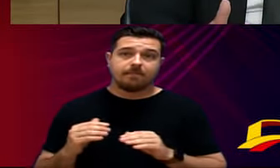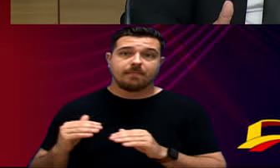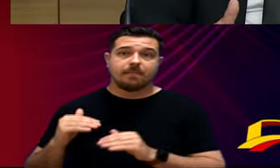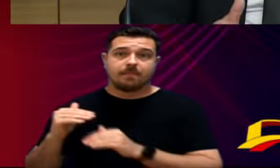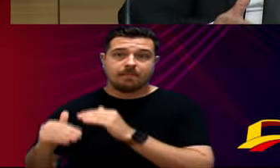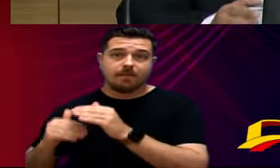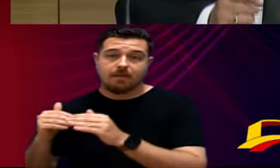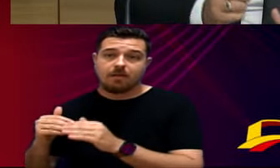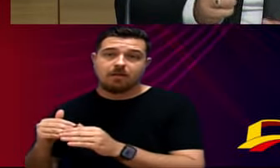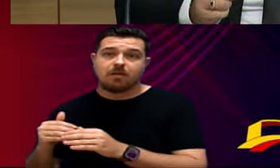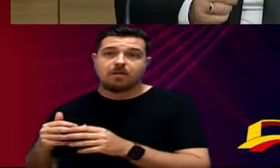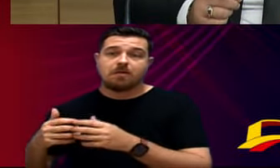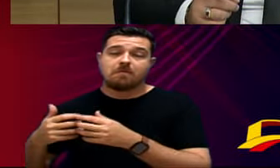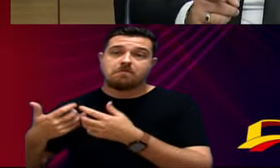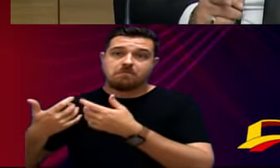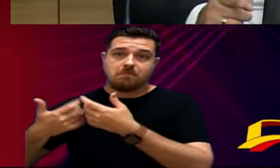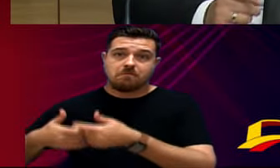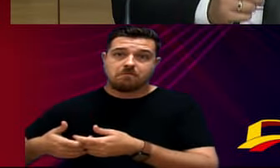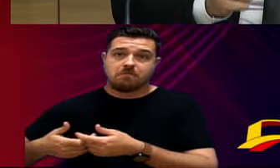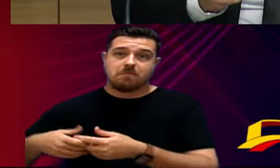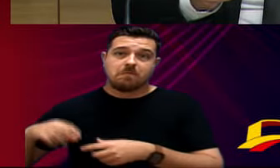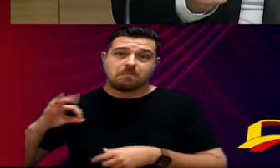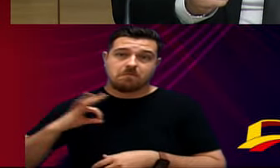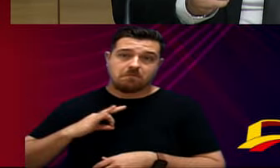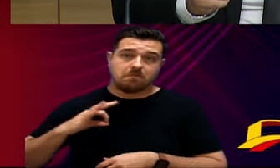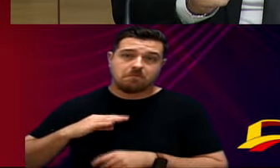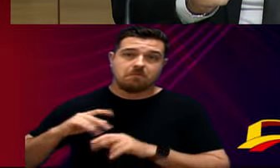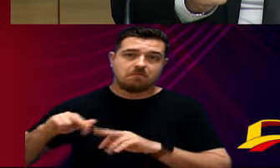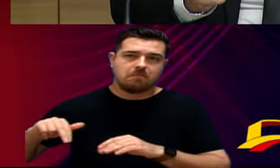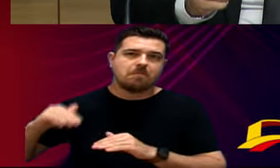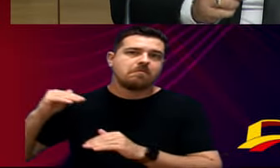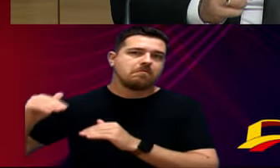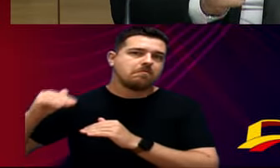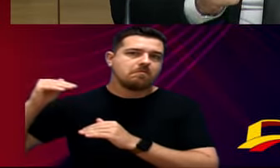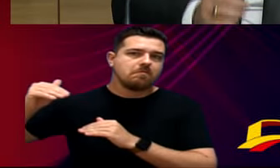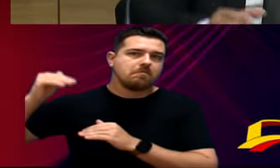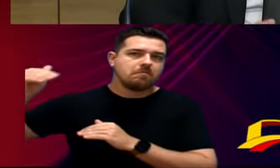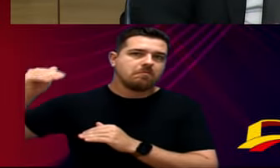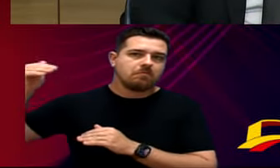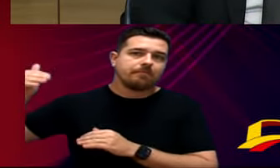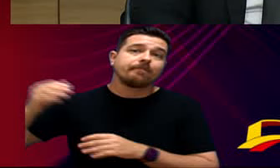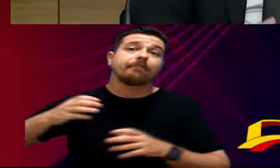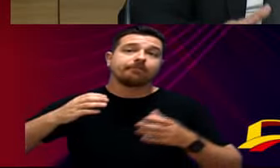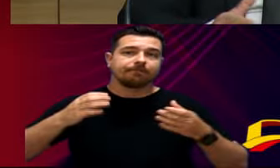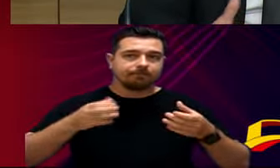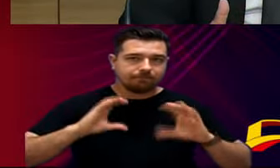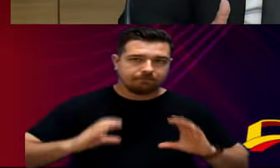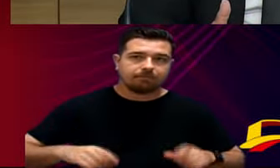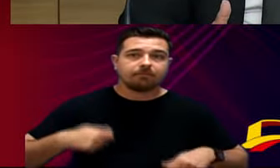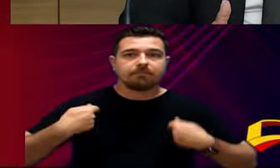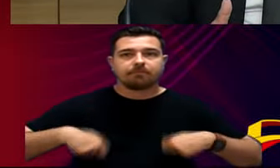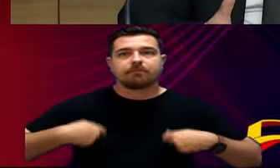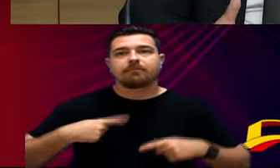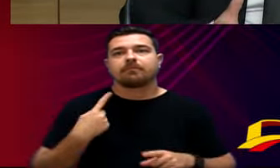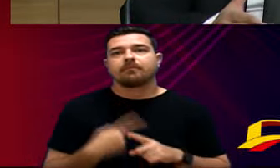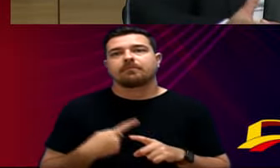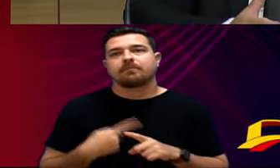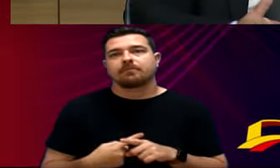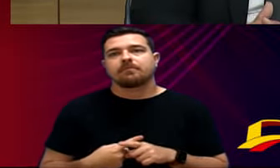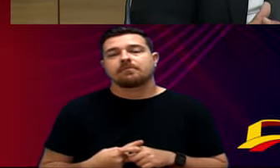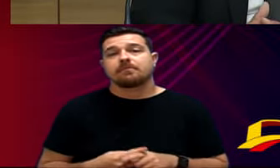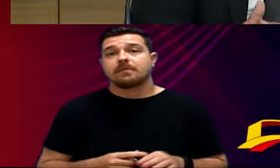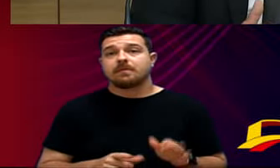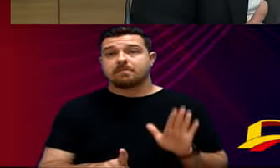promoção vertical na carreira a ascendência hierárquica ela só ocorre por concurso público por quê Porque a